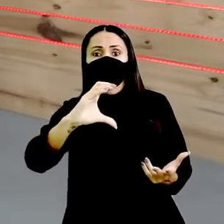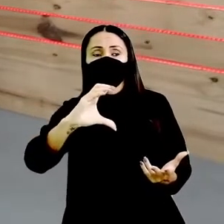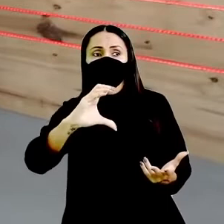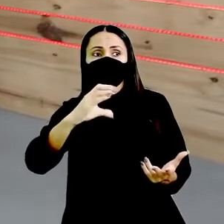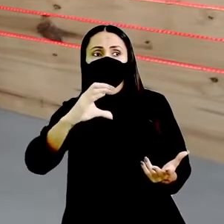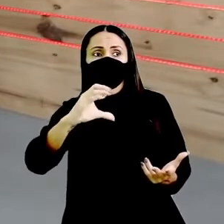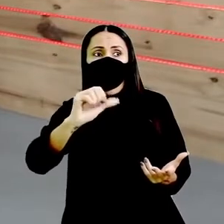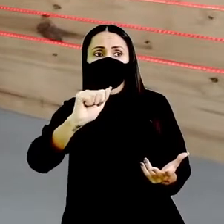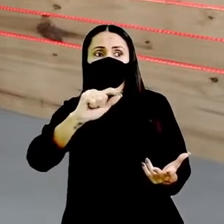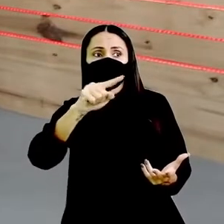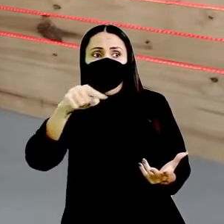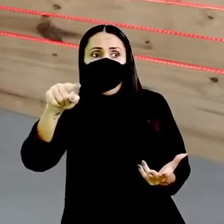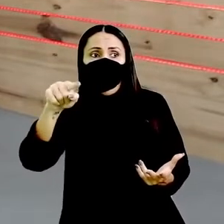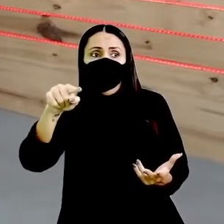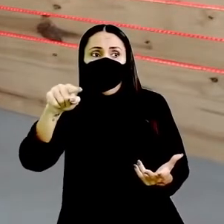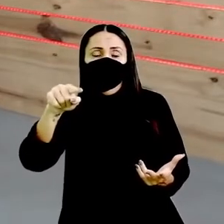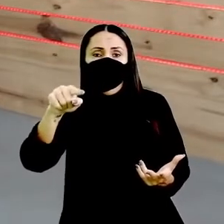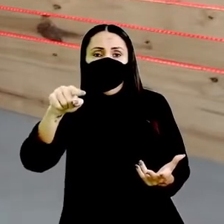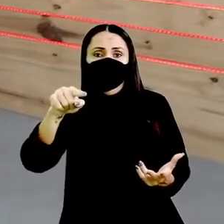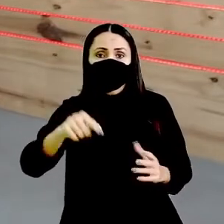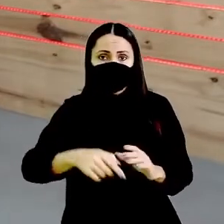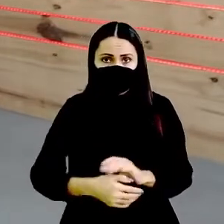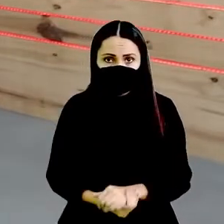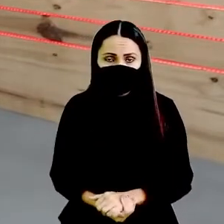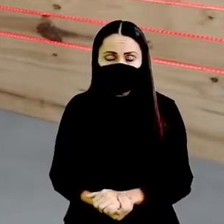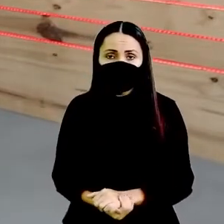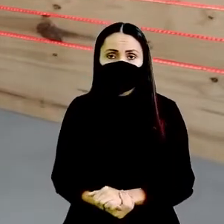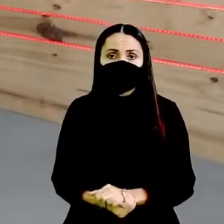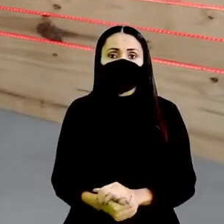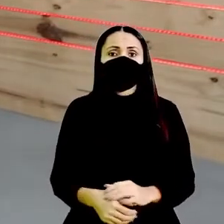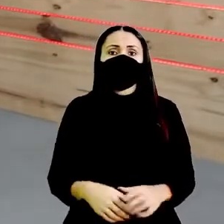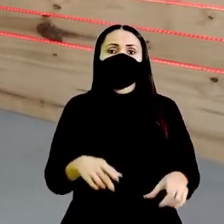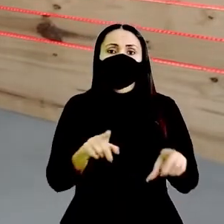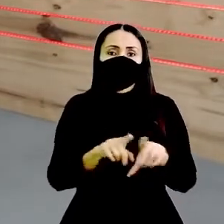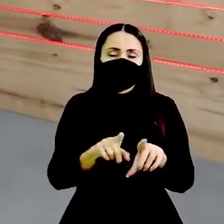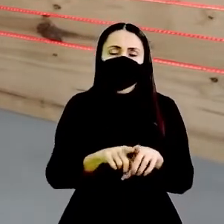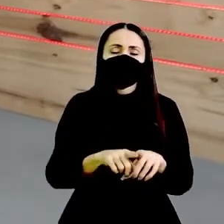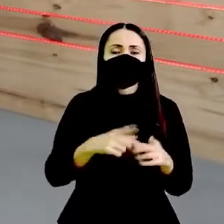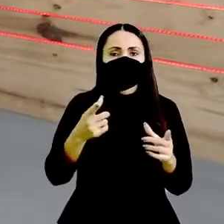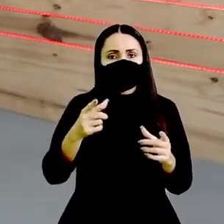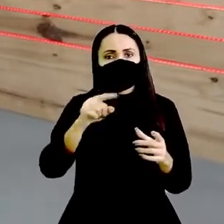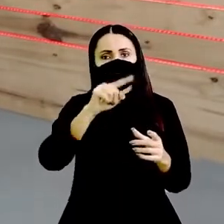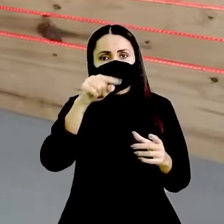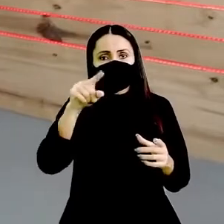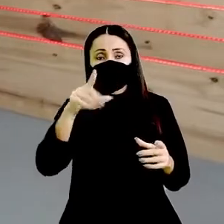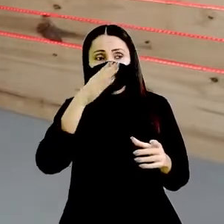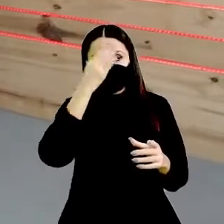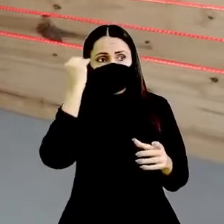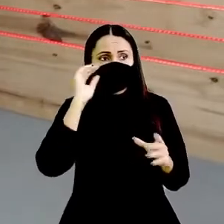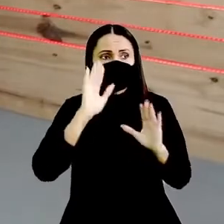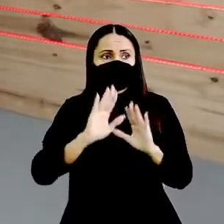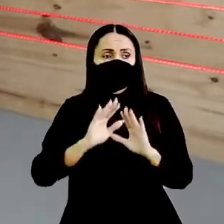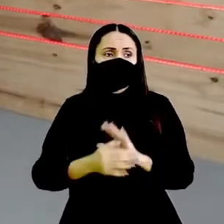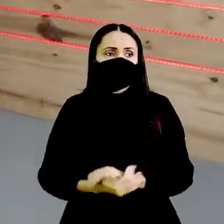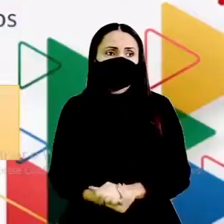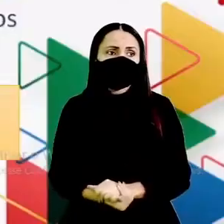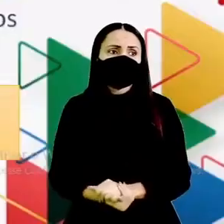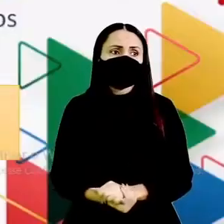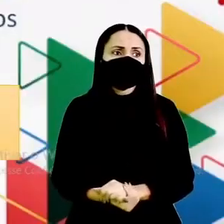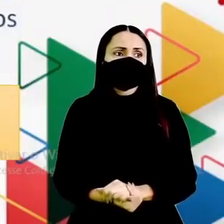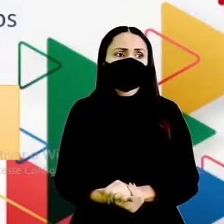só nasalizador, ele também é um acento tônico, tá? Perfeito. Não esqueçam disso. Então, cajá, atrás, café, Olha os exemplos.